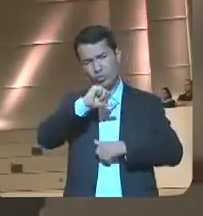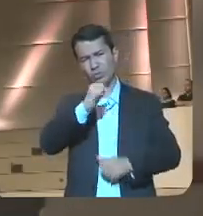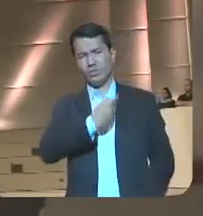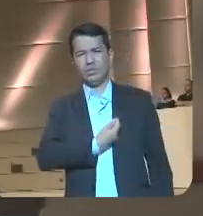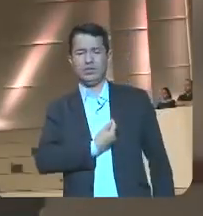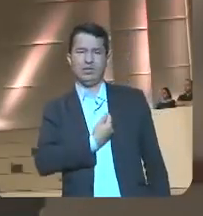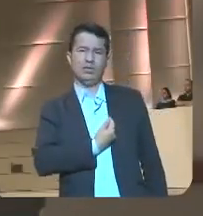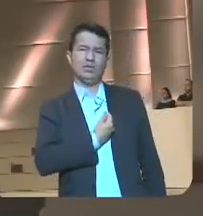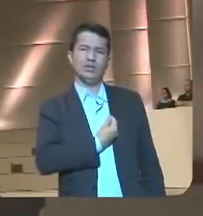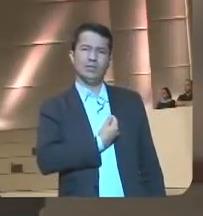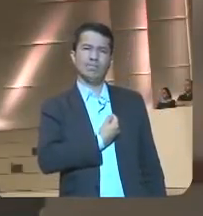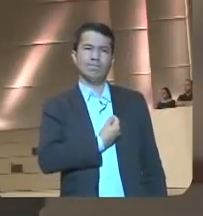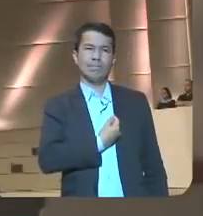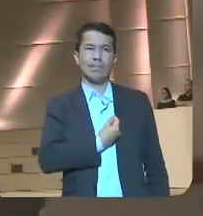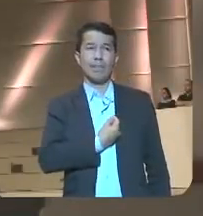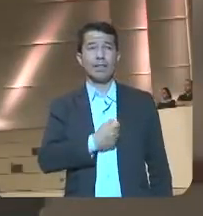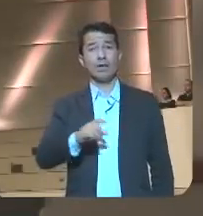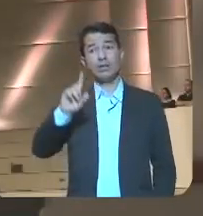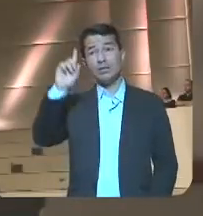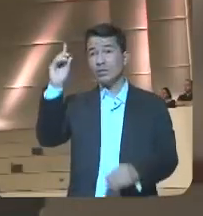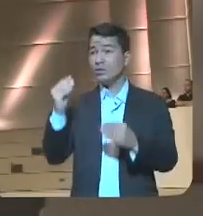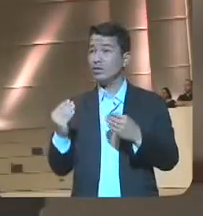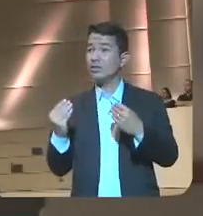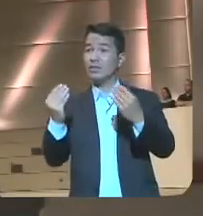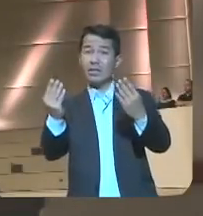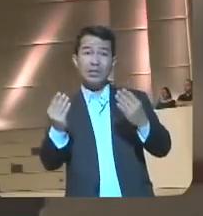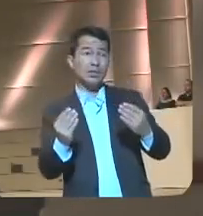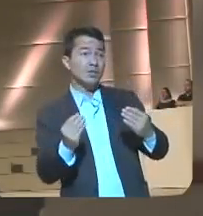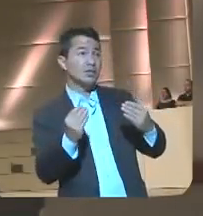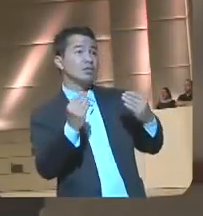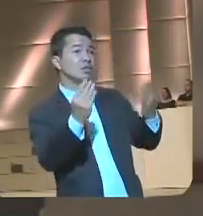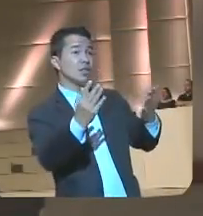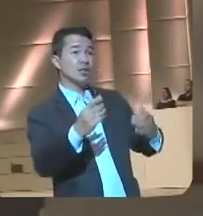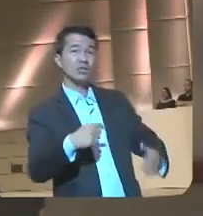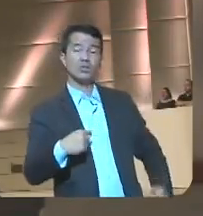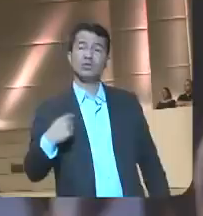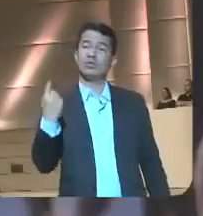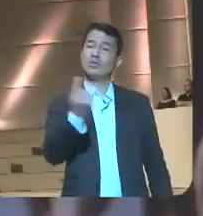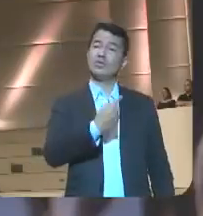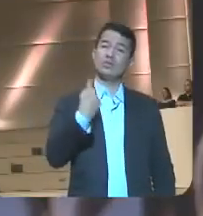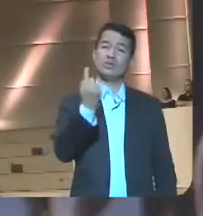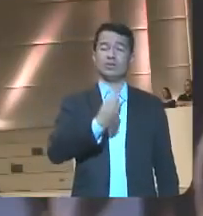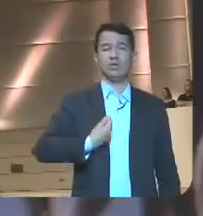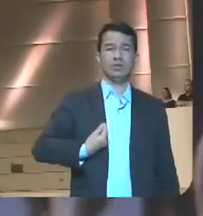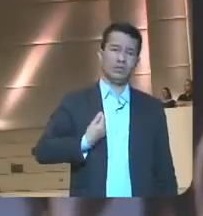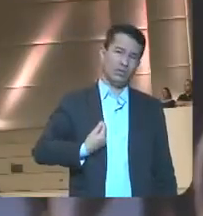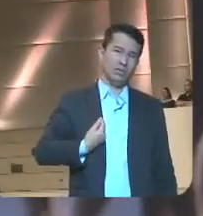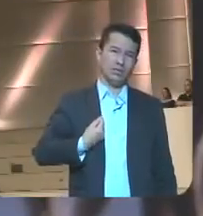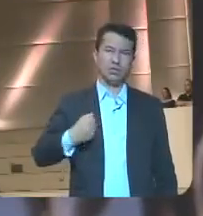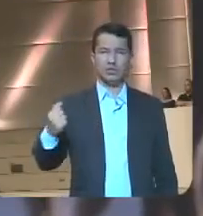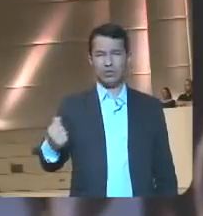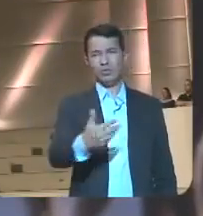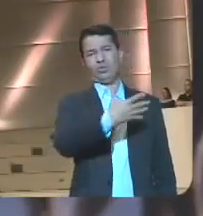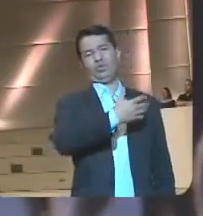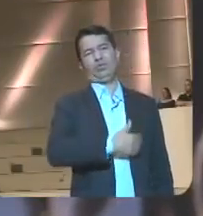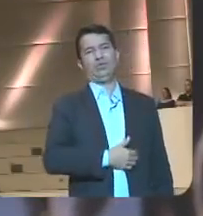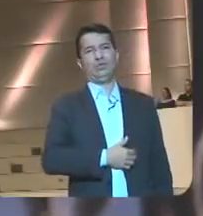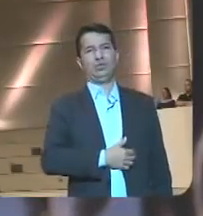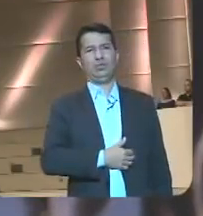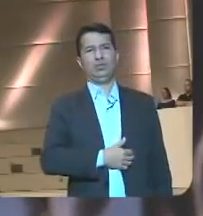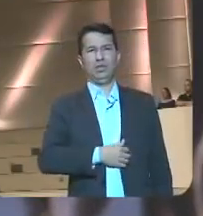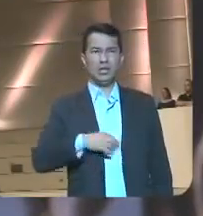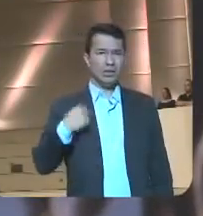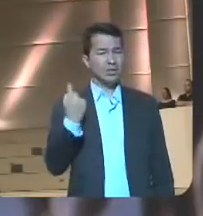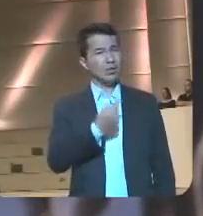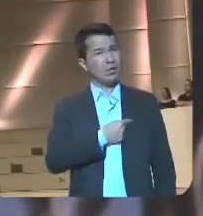e ele vai gerando em nós algo que não é nós que não é natural da gente